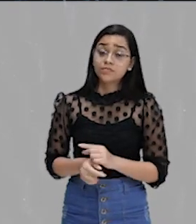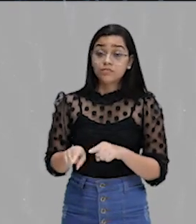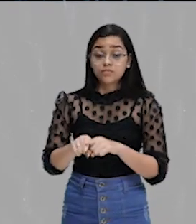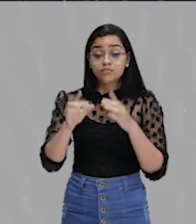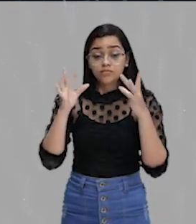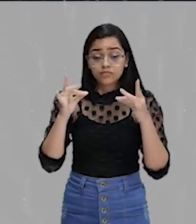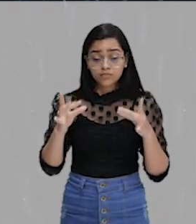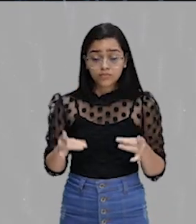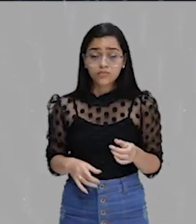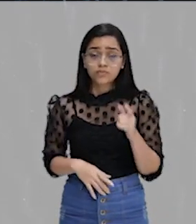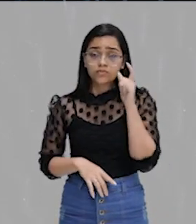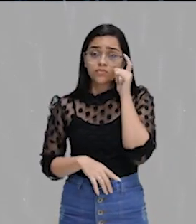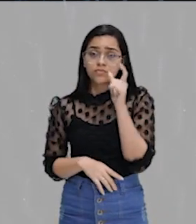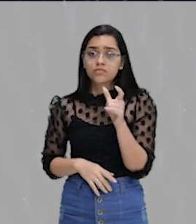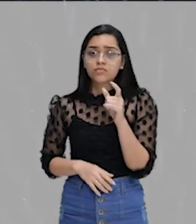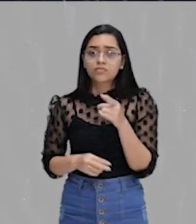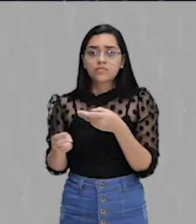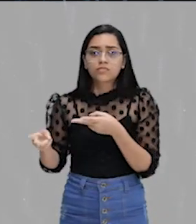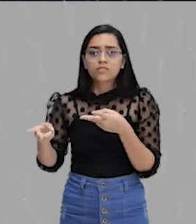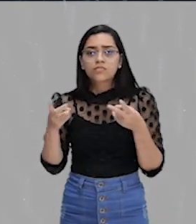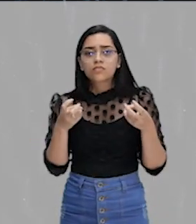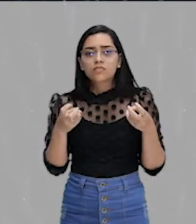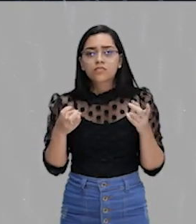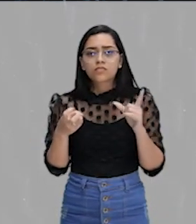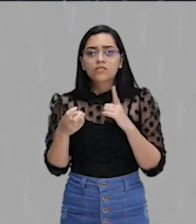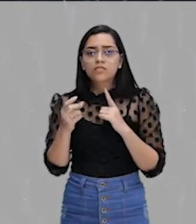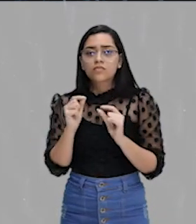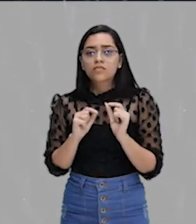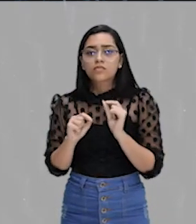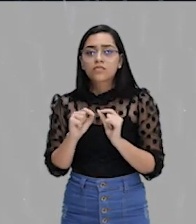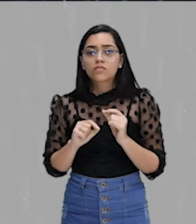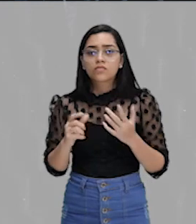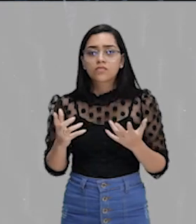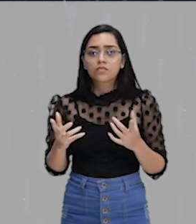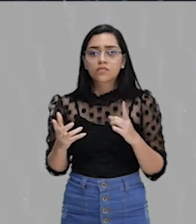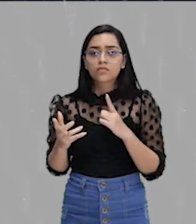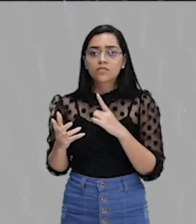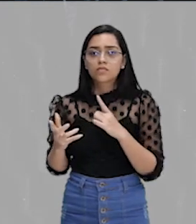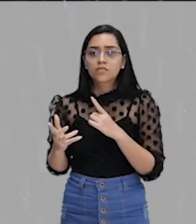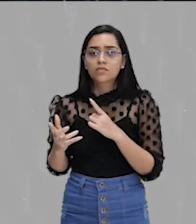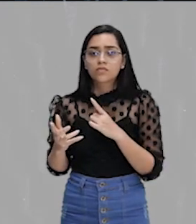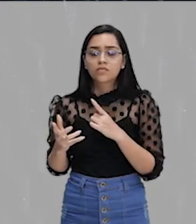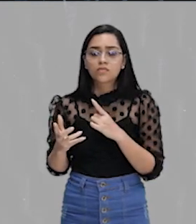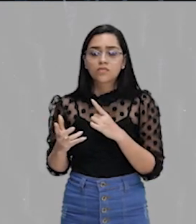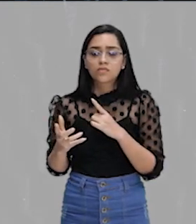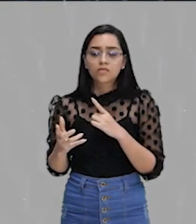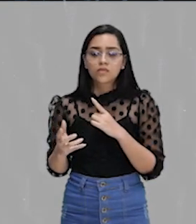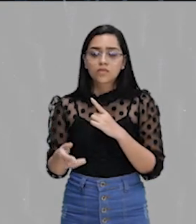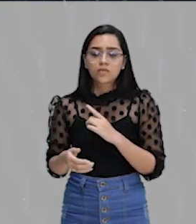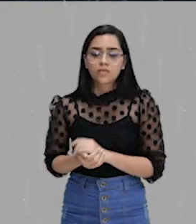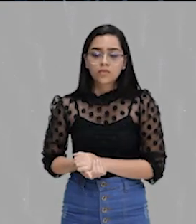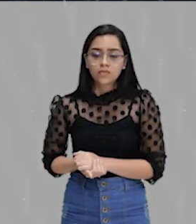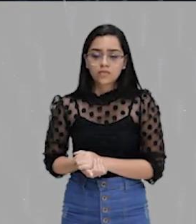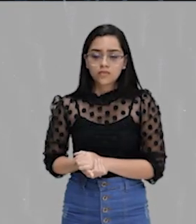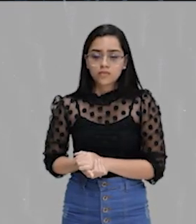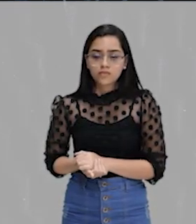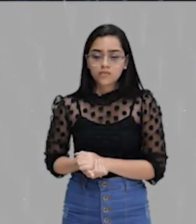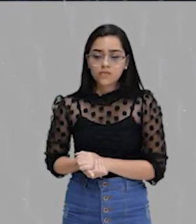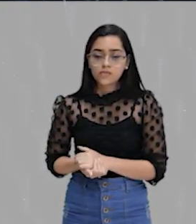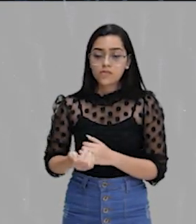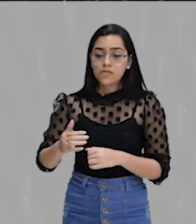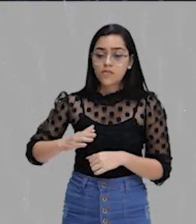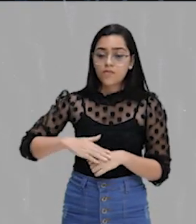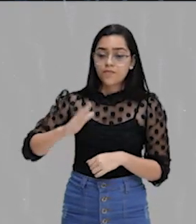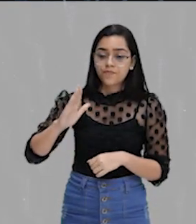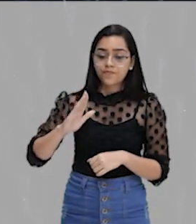detalhe interessante, o que se observa é que simplesmente a Pinochet, mais de 50%